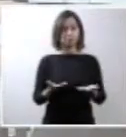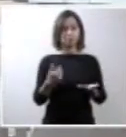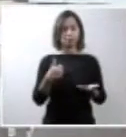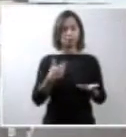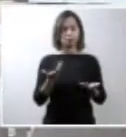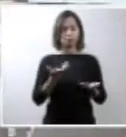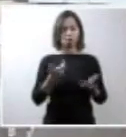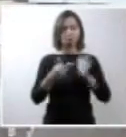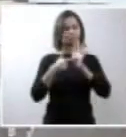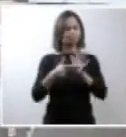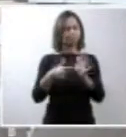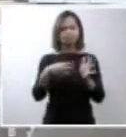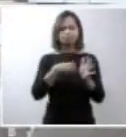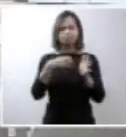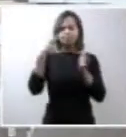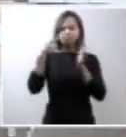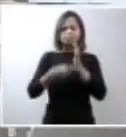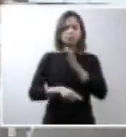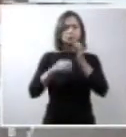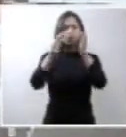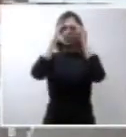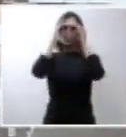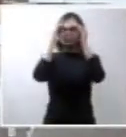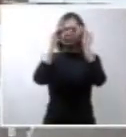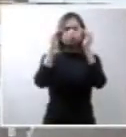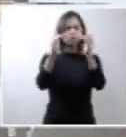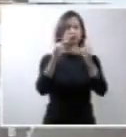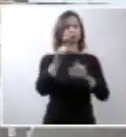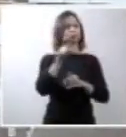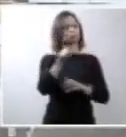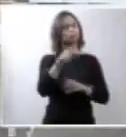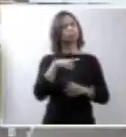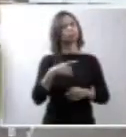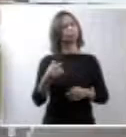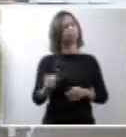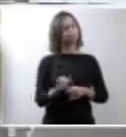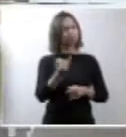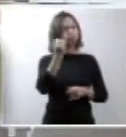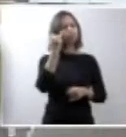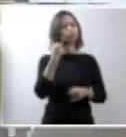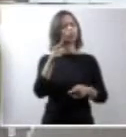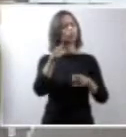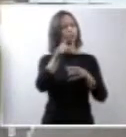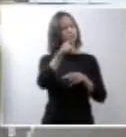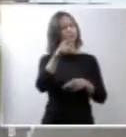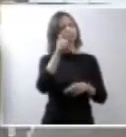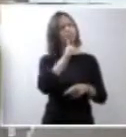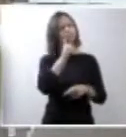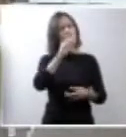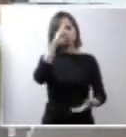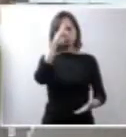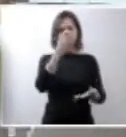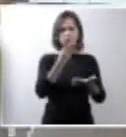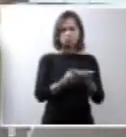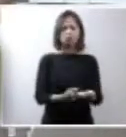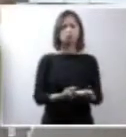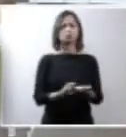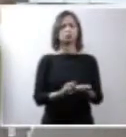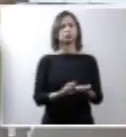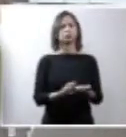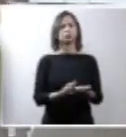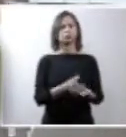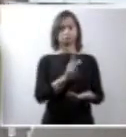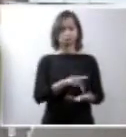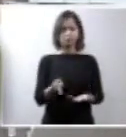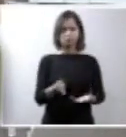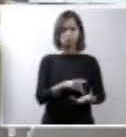manifestar profundo respeito, sincero, pelos valores, pelas convicções que a senhora